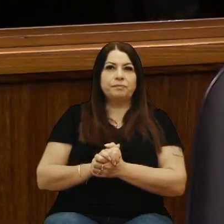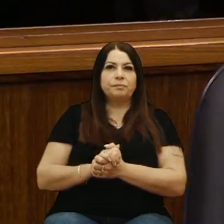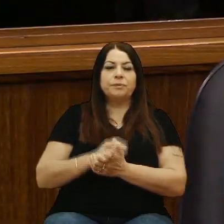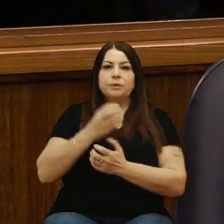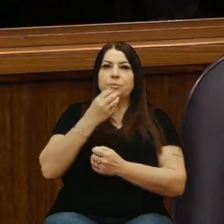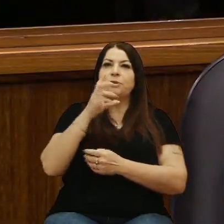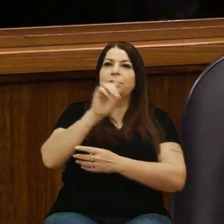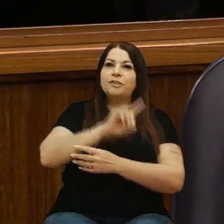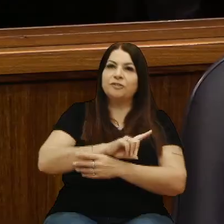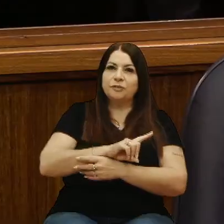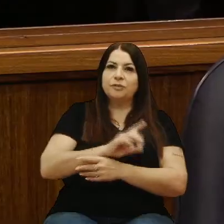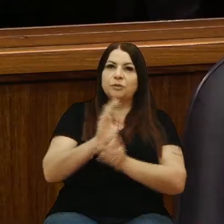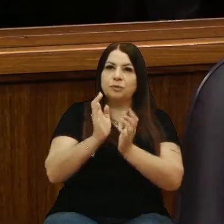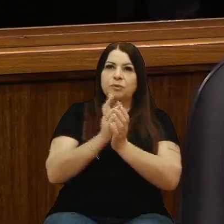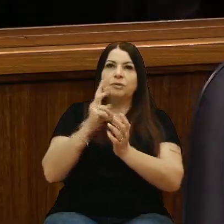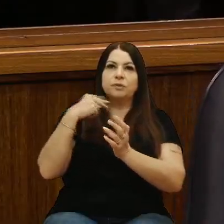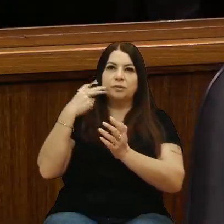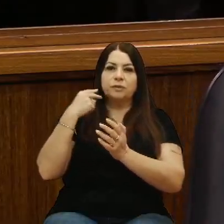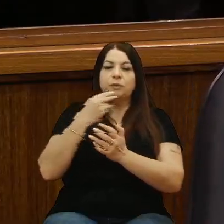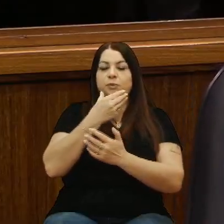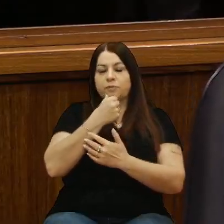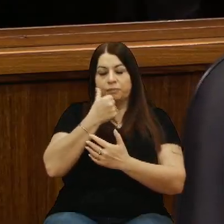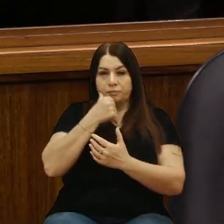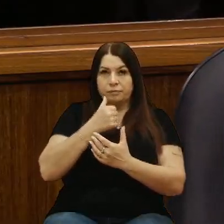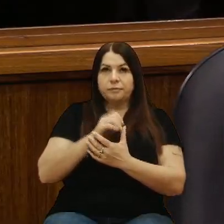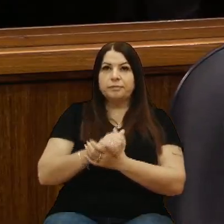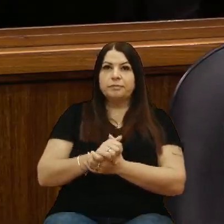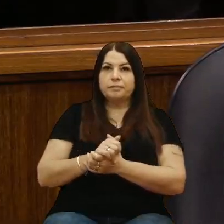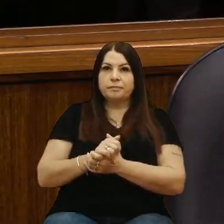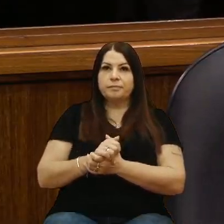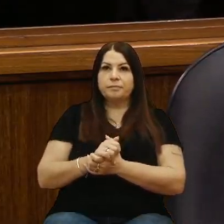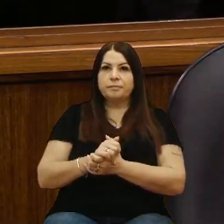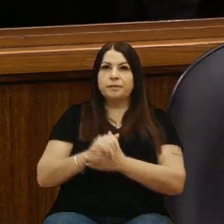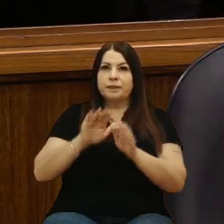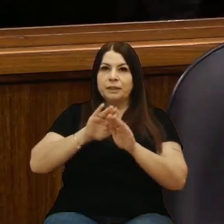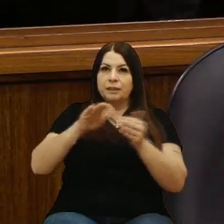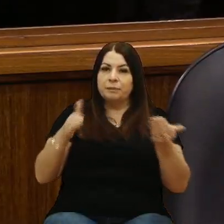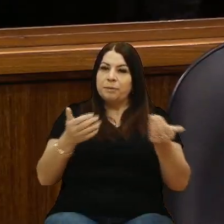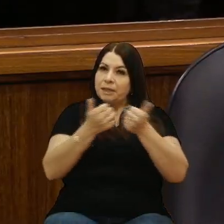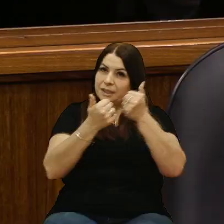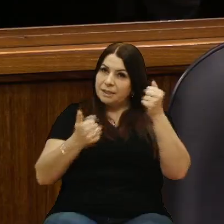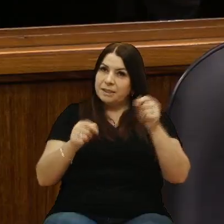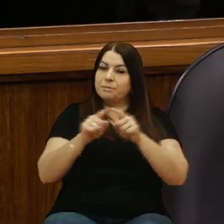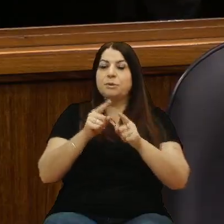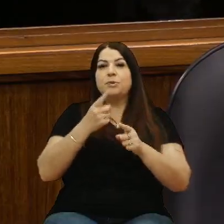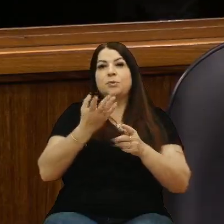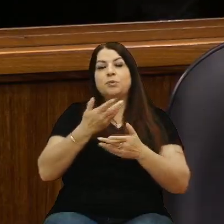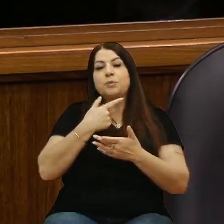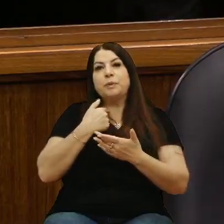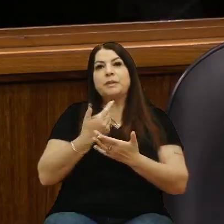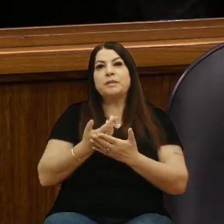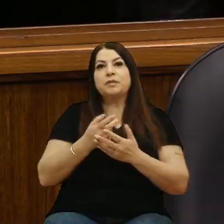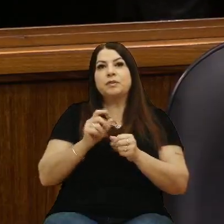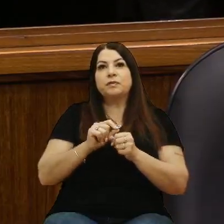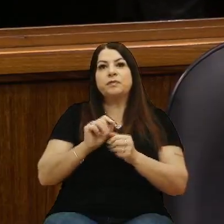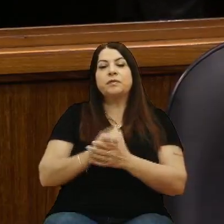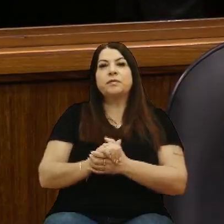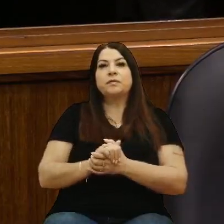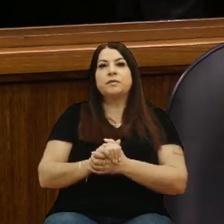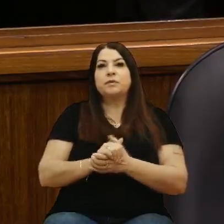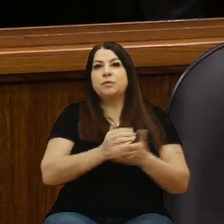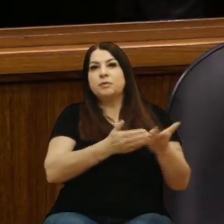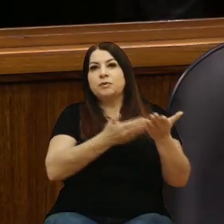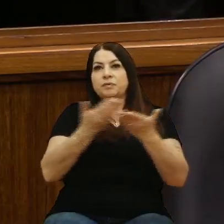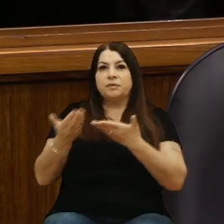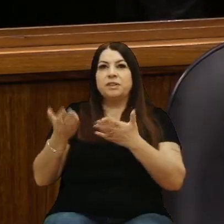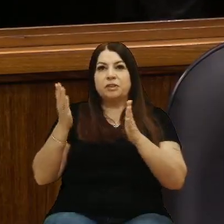Bom dia, colegas vereadoras, colegas vereadores, à mesa. Hoje eu gostaria de fazer um convite